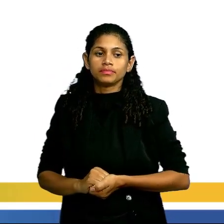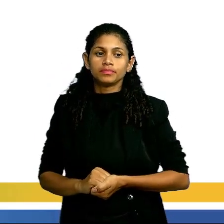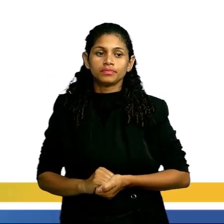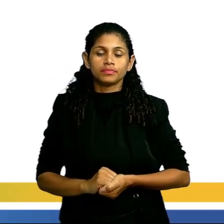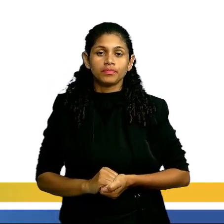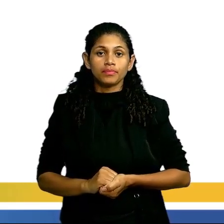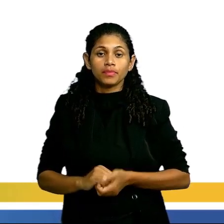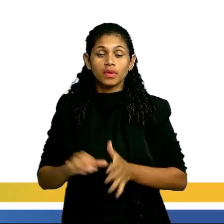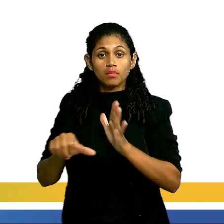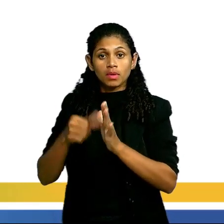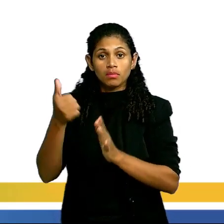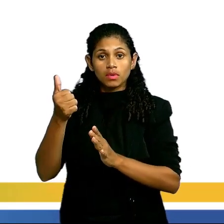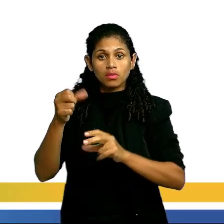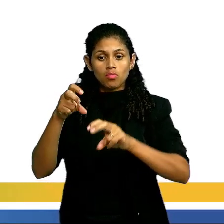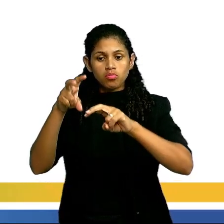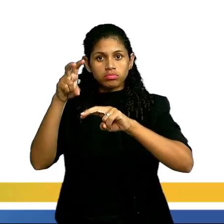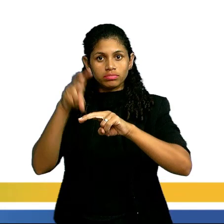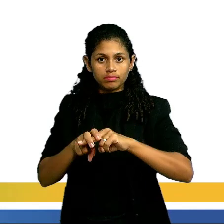o assento.